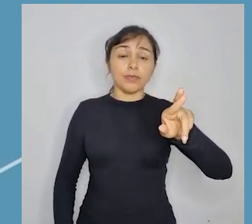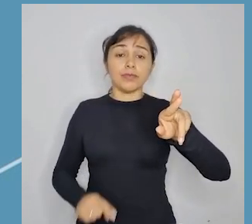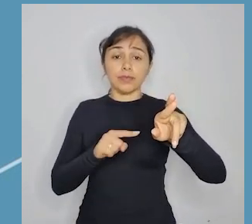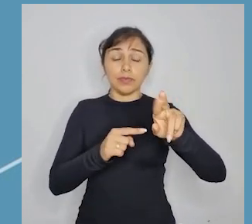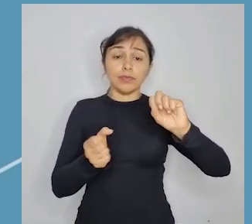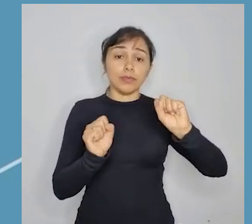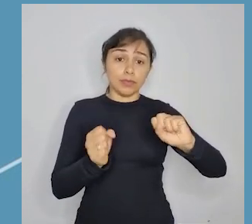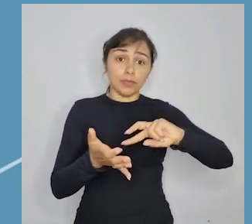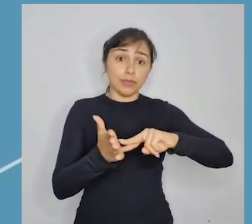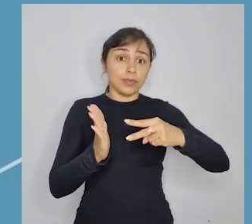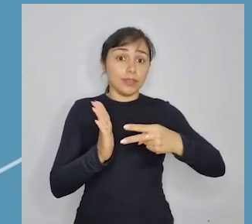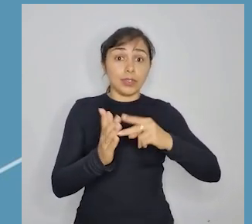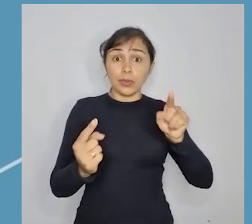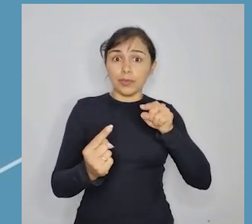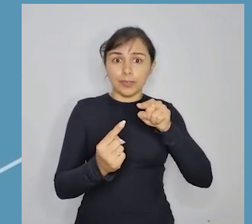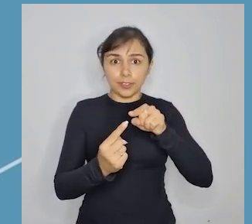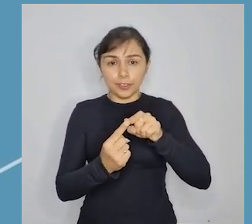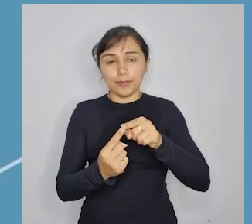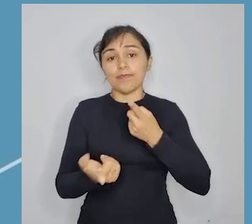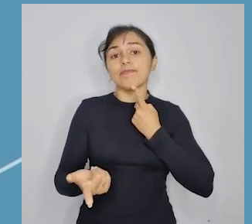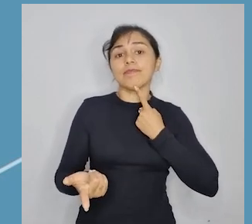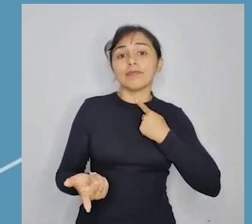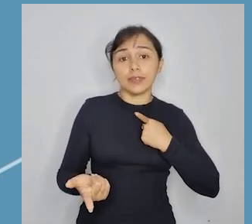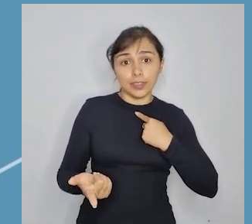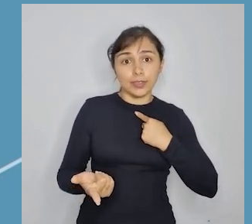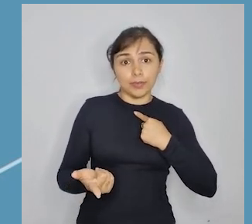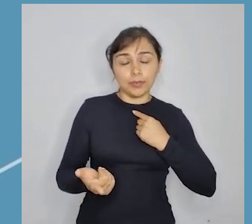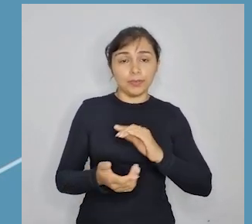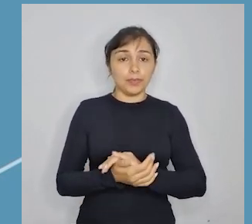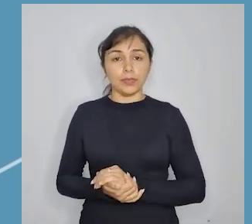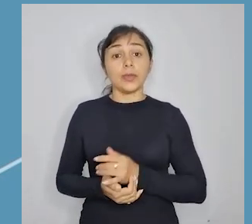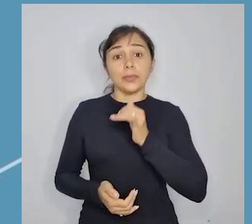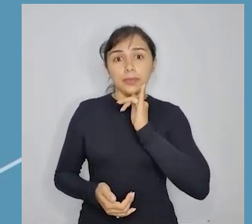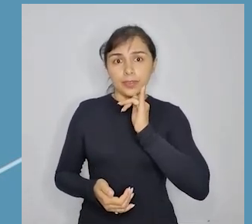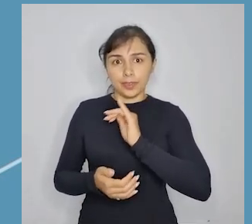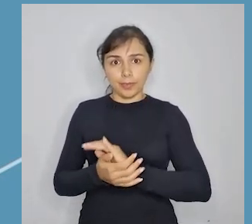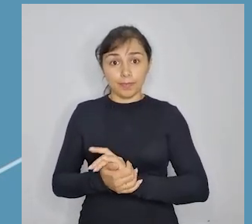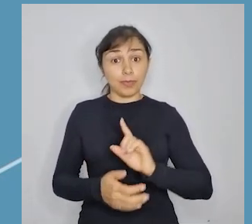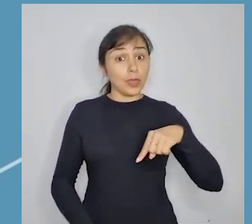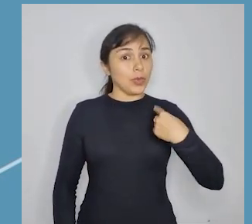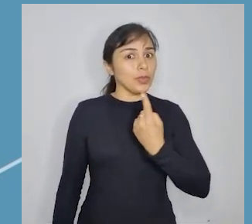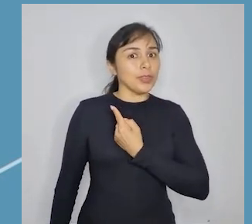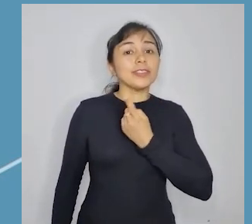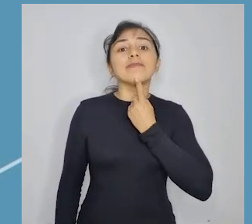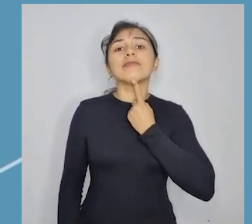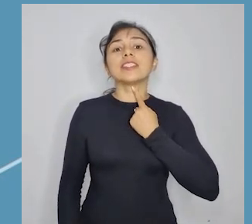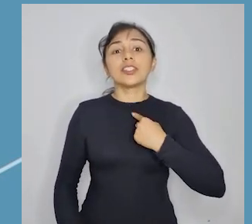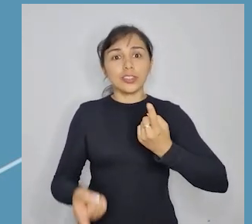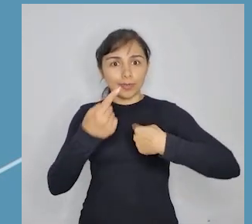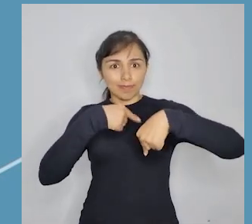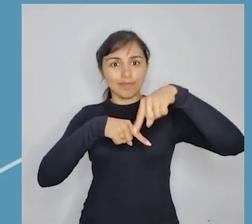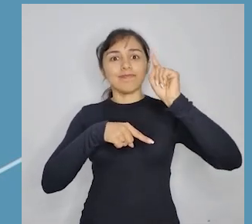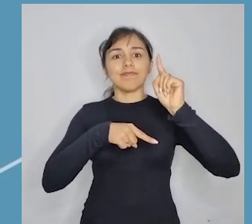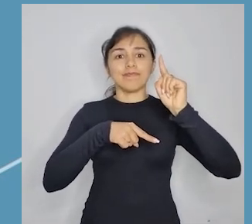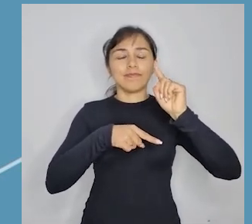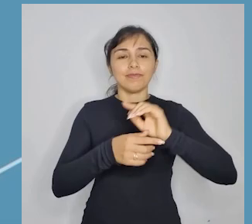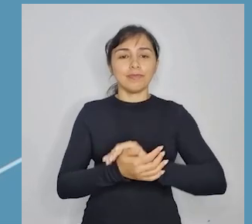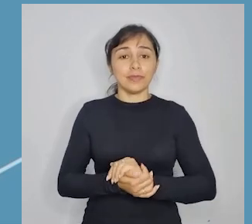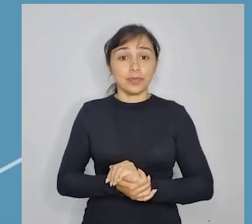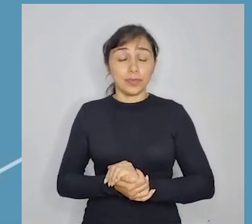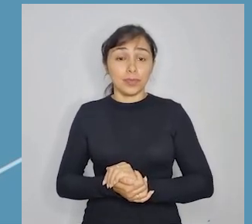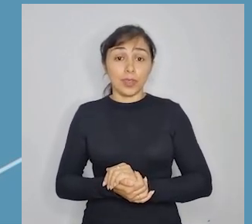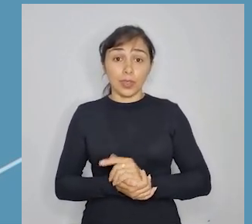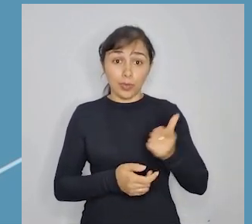com o sentido de objetivo, de desejar, de pretender ou ambicionar. Por exemplo, visamos ao